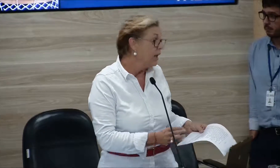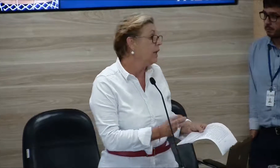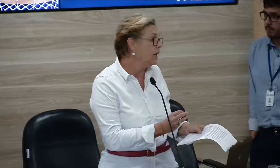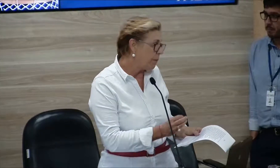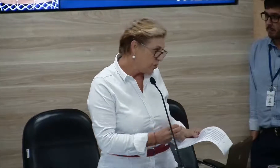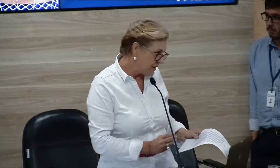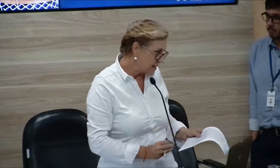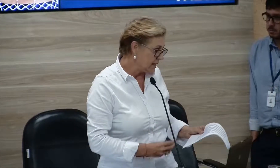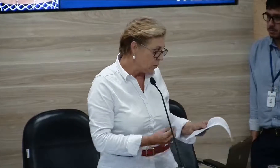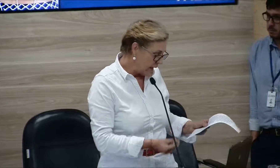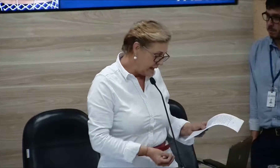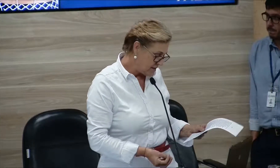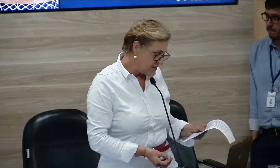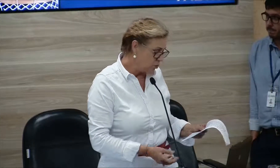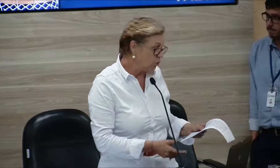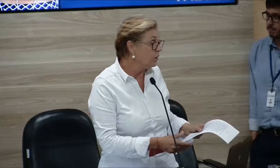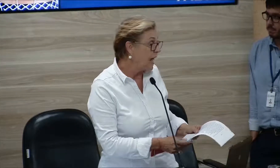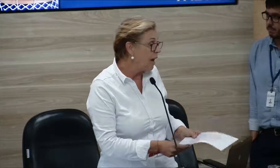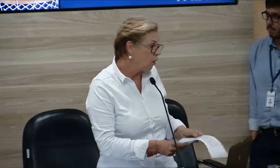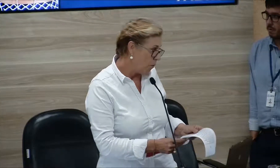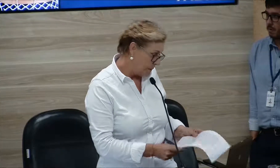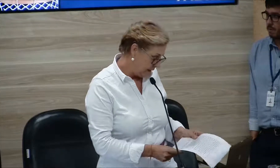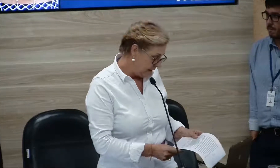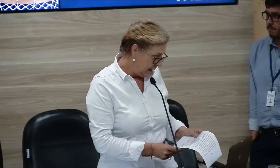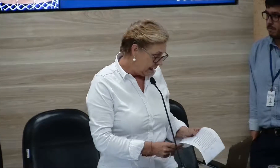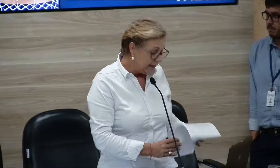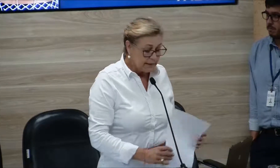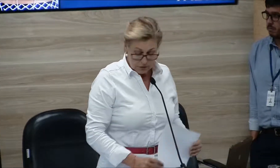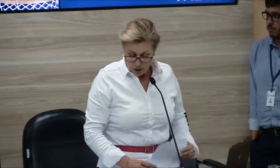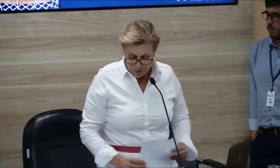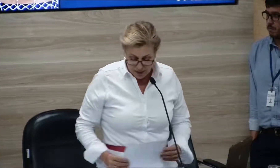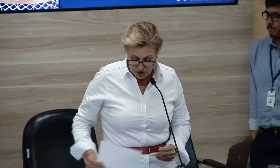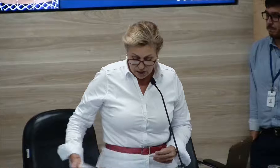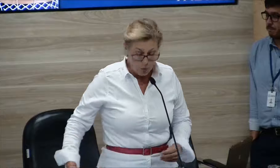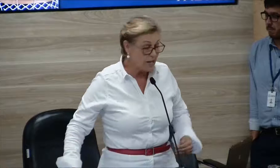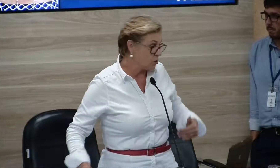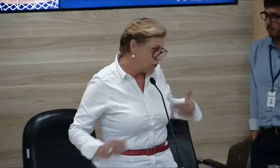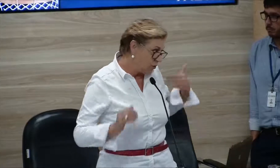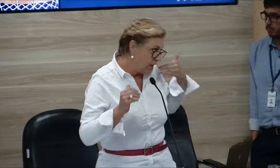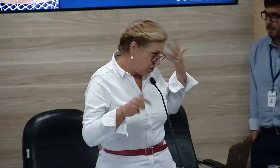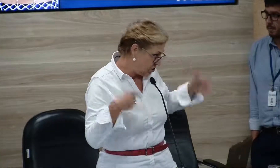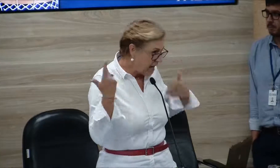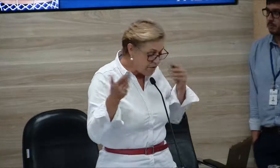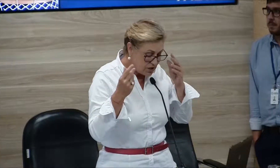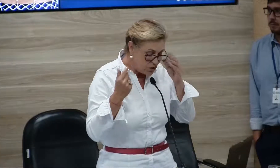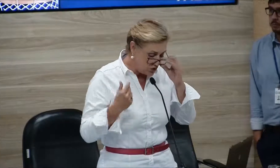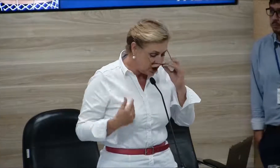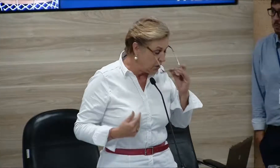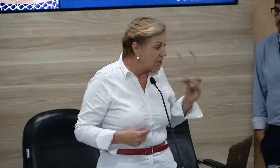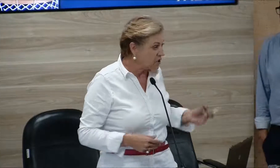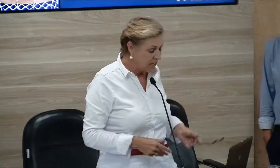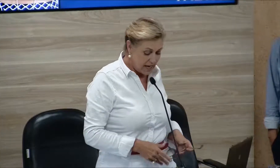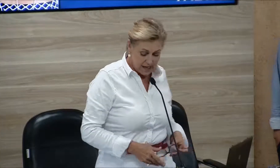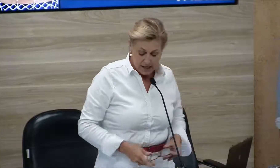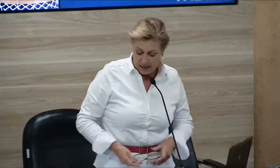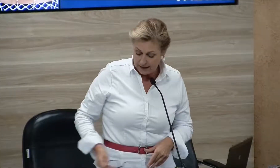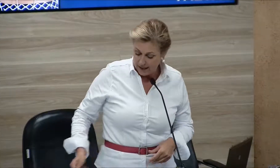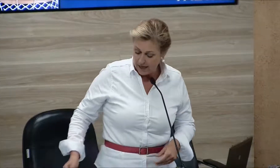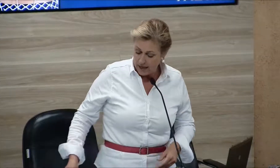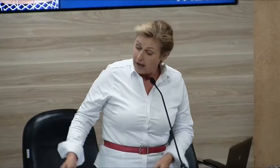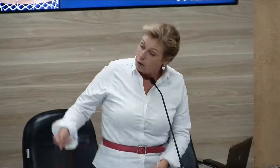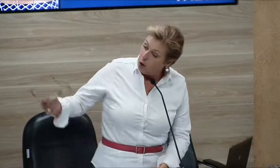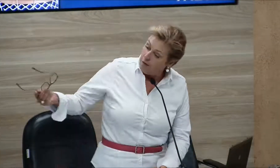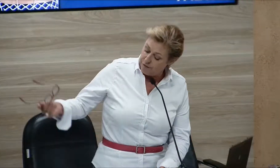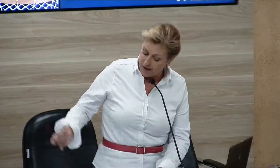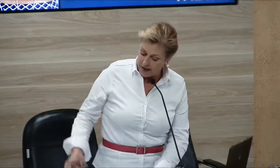município e aprovação, antes de tudo, na Complan. Então, realmente, é um assunto que a gente deve discutir. Eu acho que